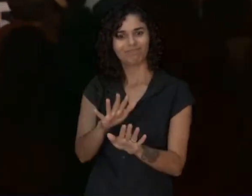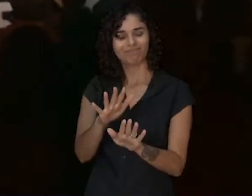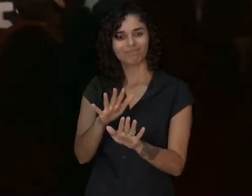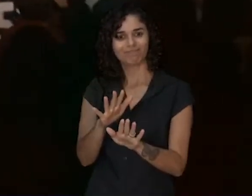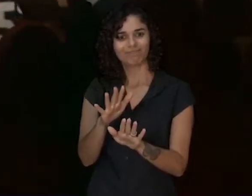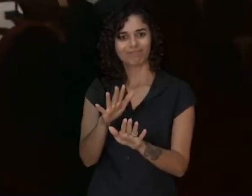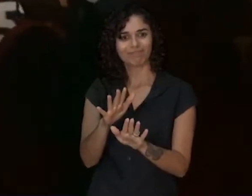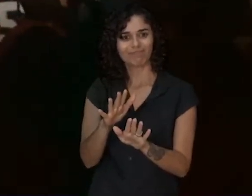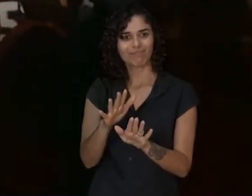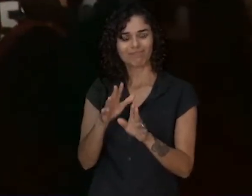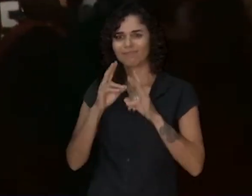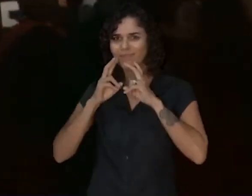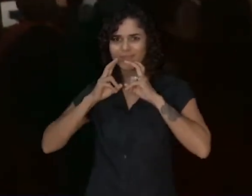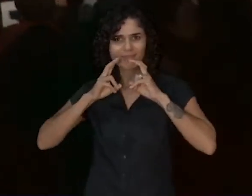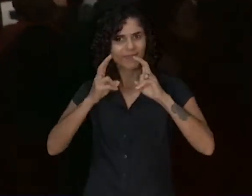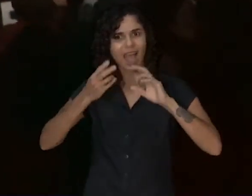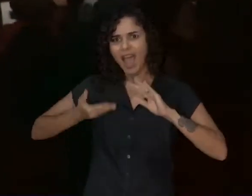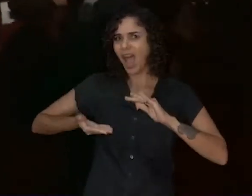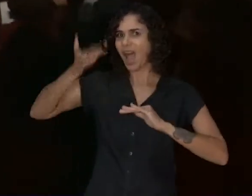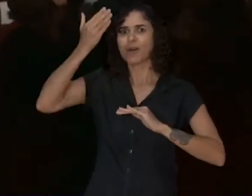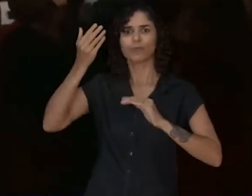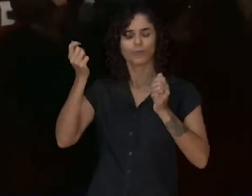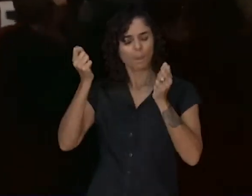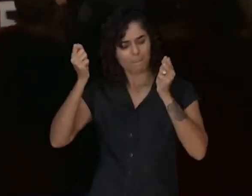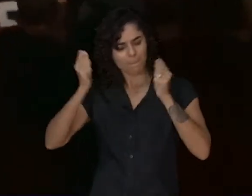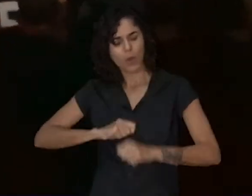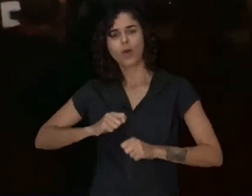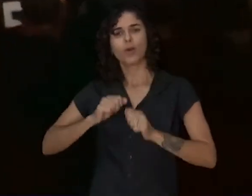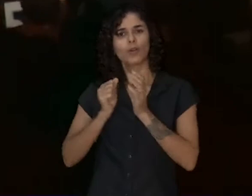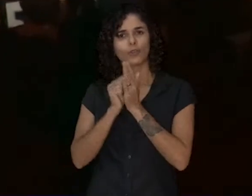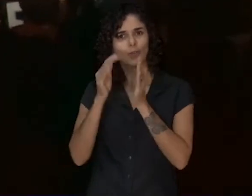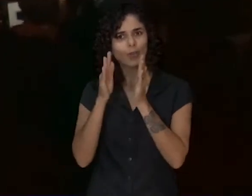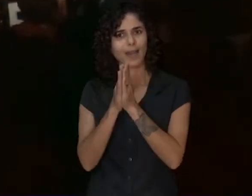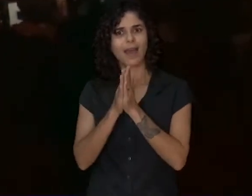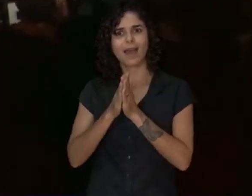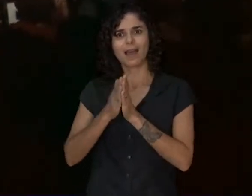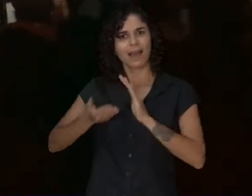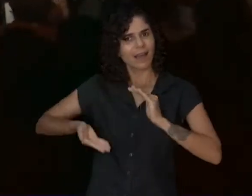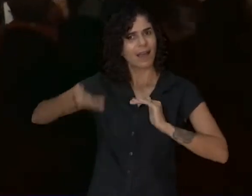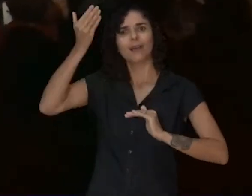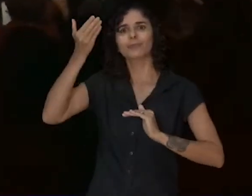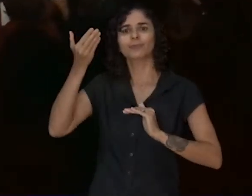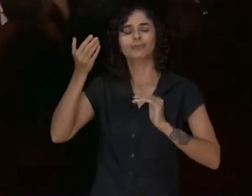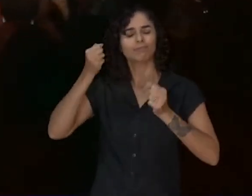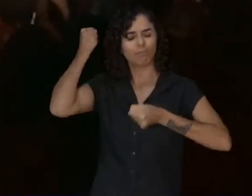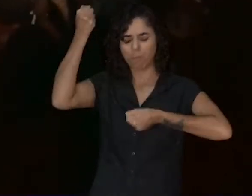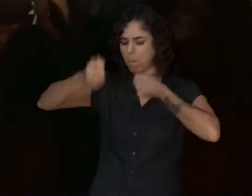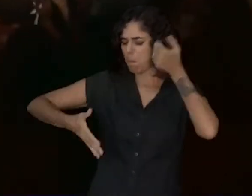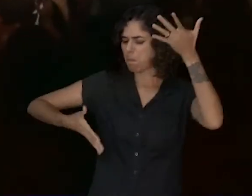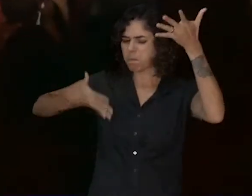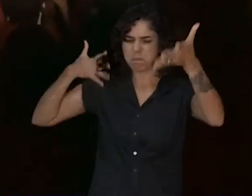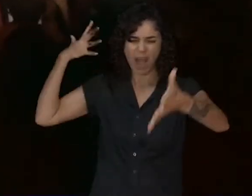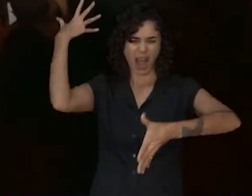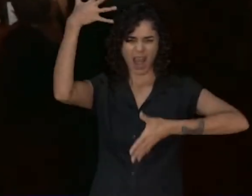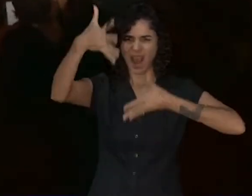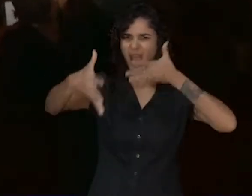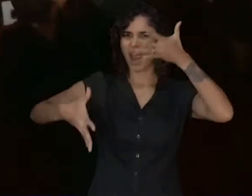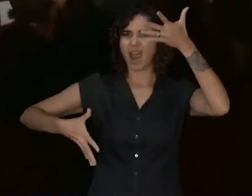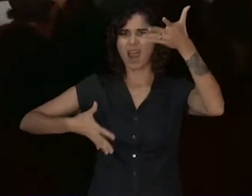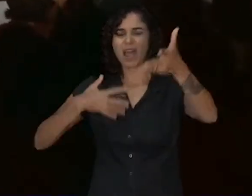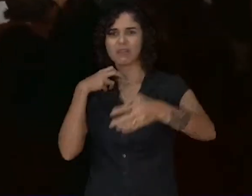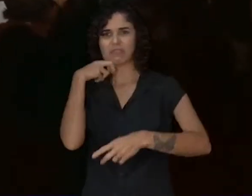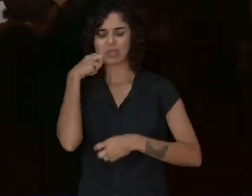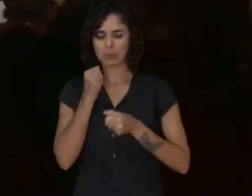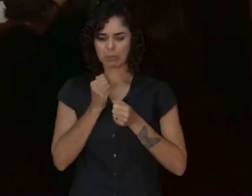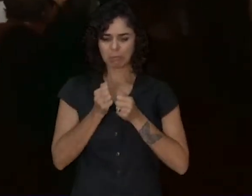Levanta a sua voz agora e ora. Pode orar em voz alta, levanta a voz e ora. Porque às vezes a gente fica esperando a